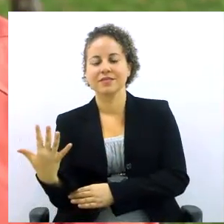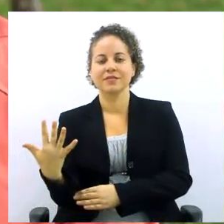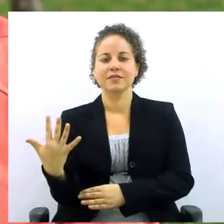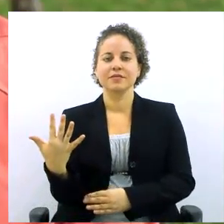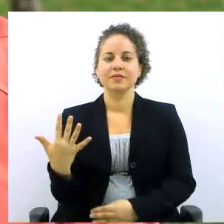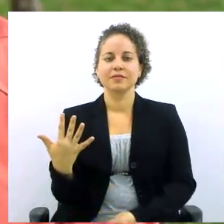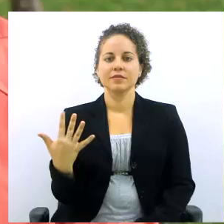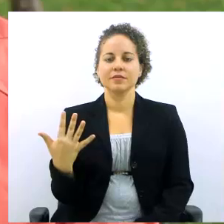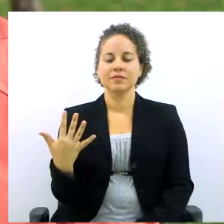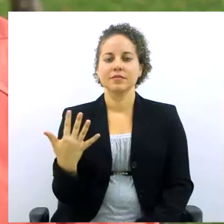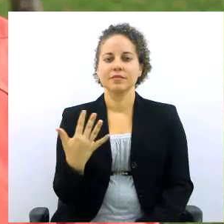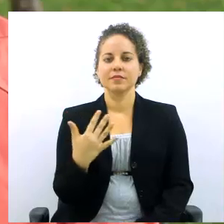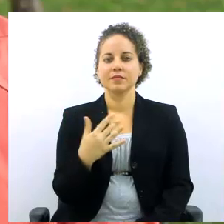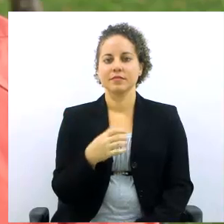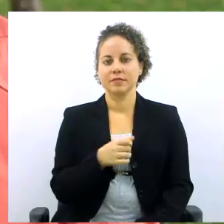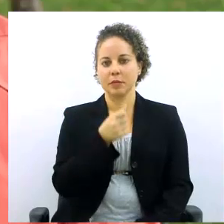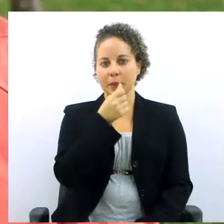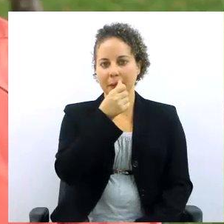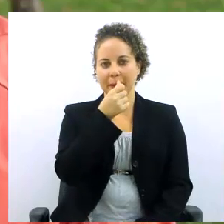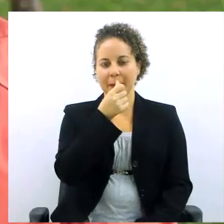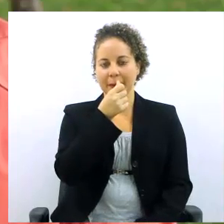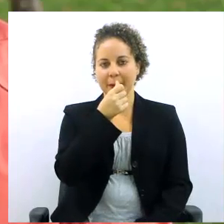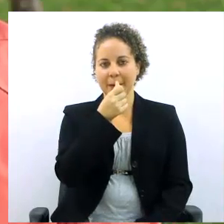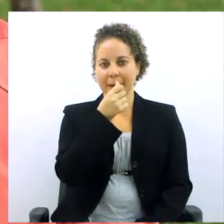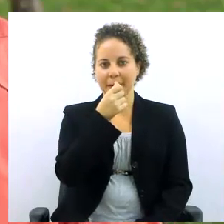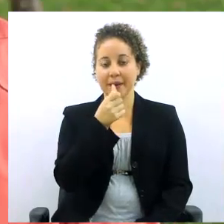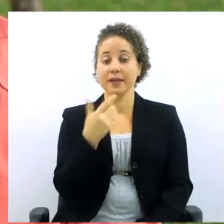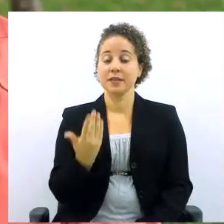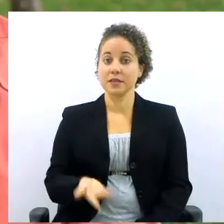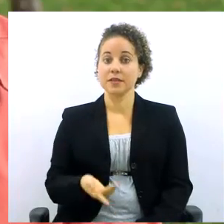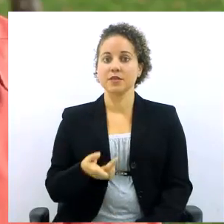mundo abiótico. Ou seja, isso